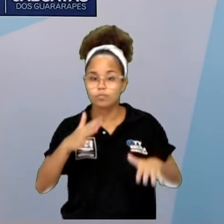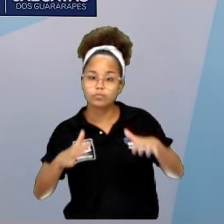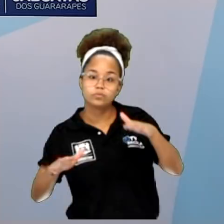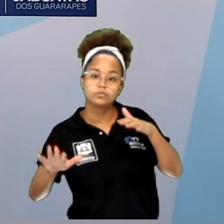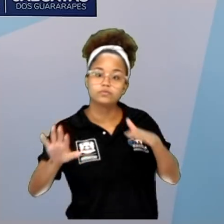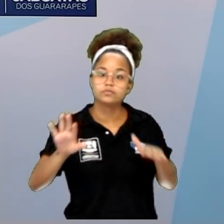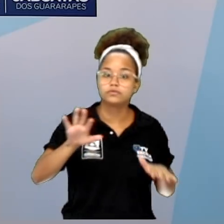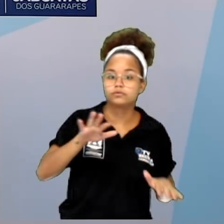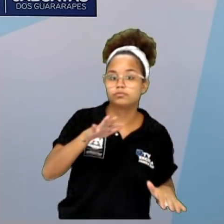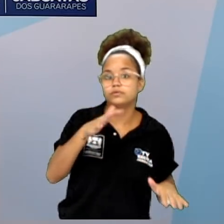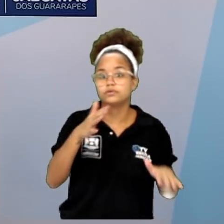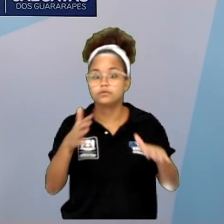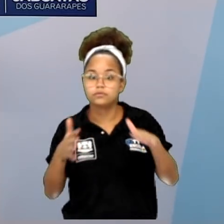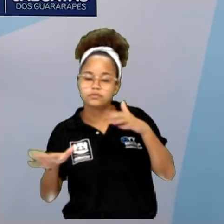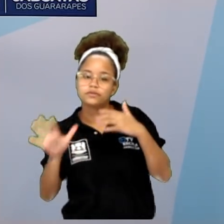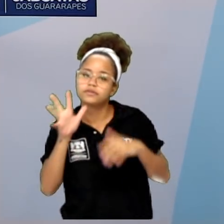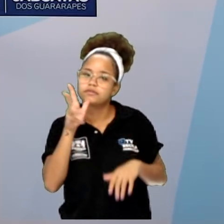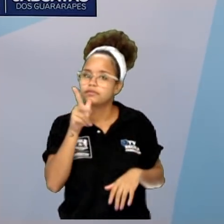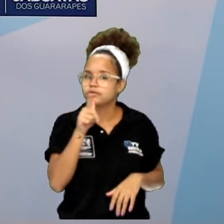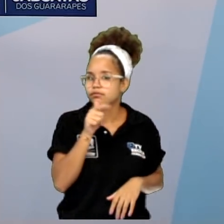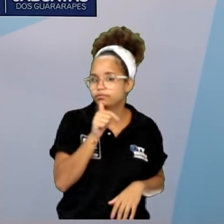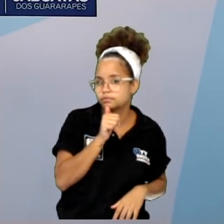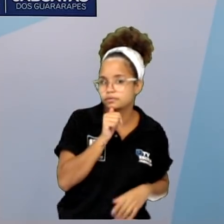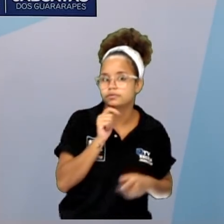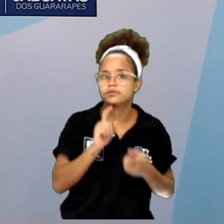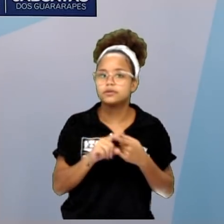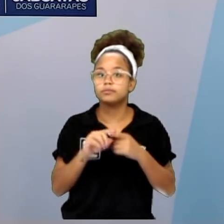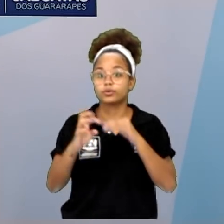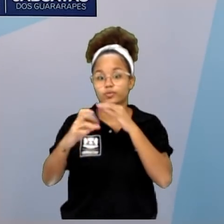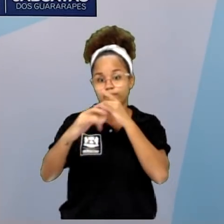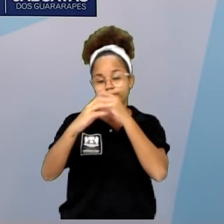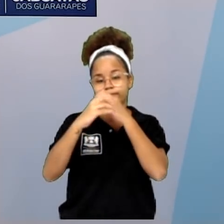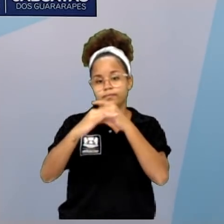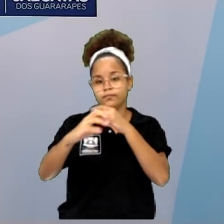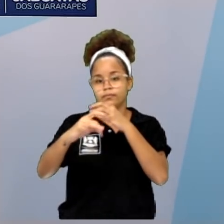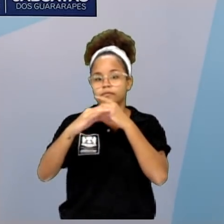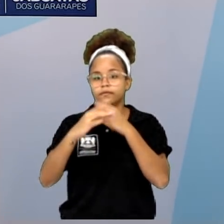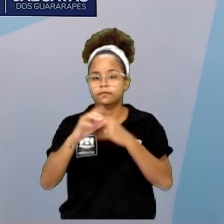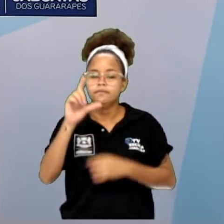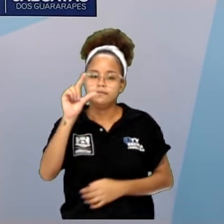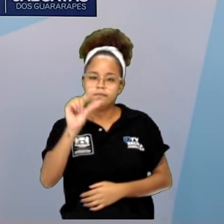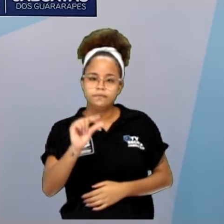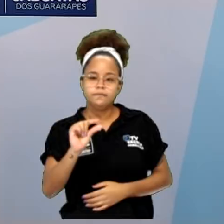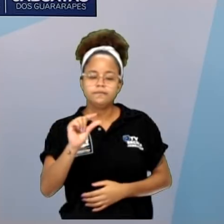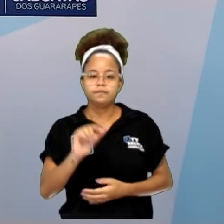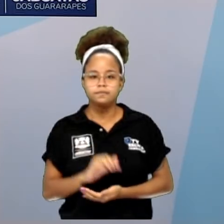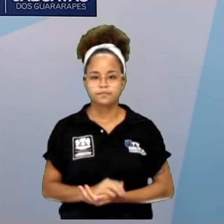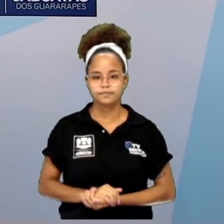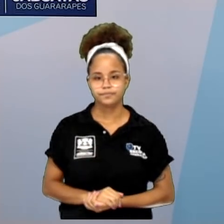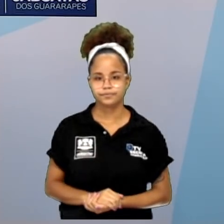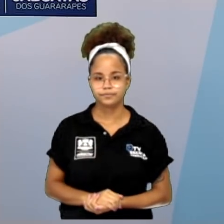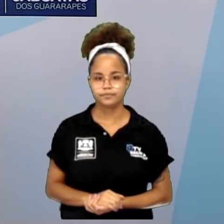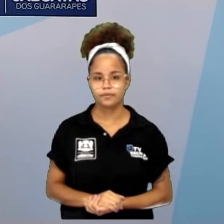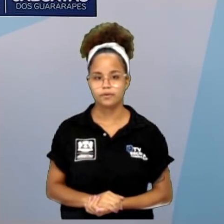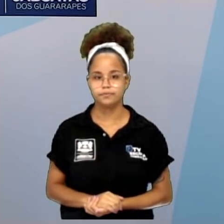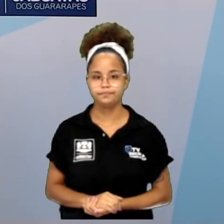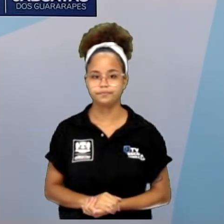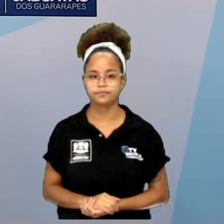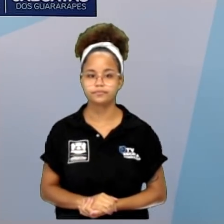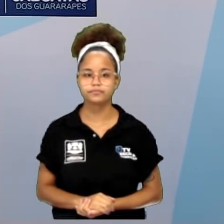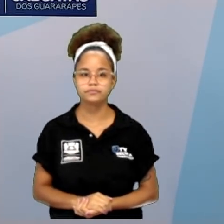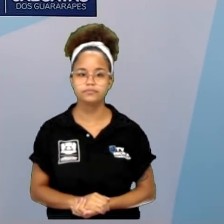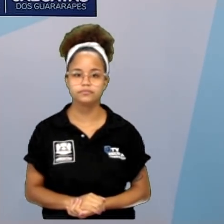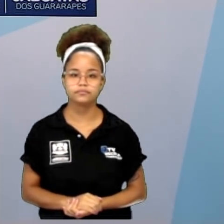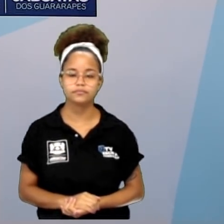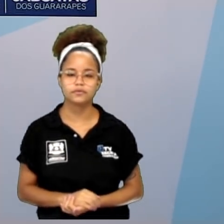ele moveu-se devagarinho, quanto também do toque da flauta, tocou baixinho. Gente, só um adendo aqui, né,